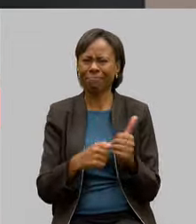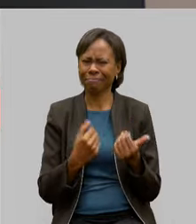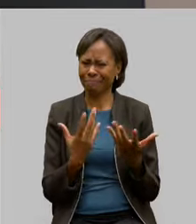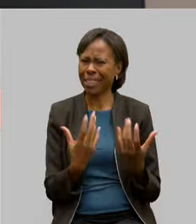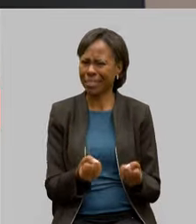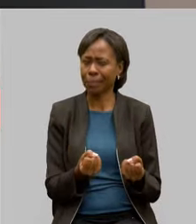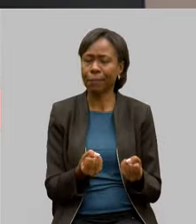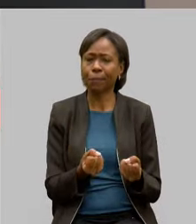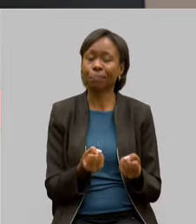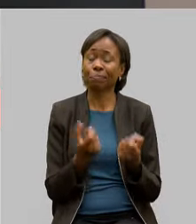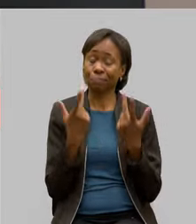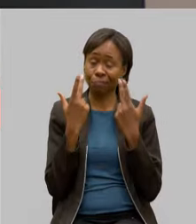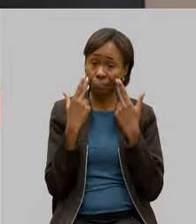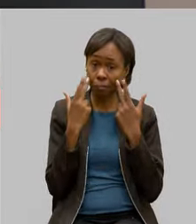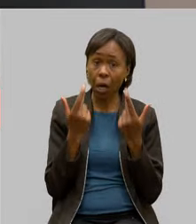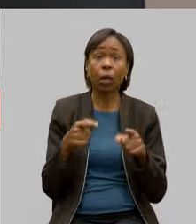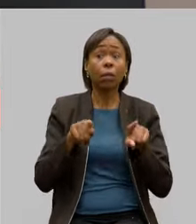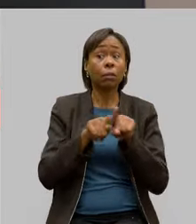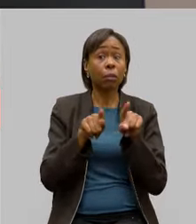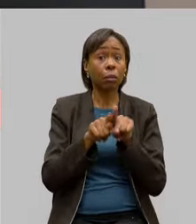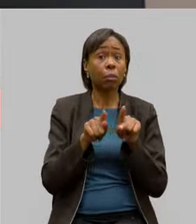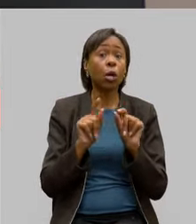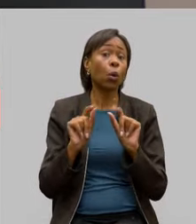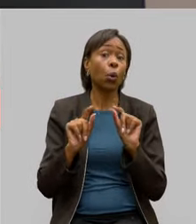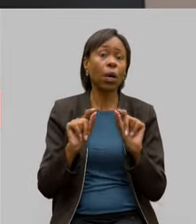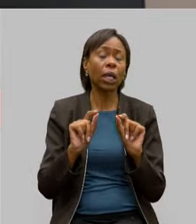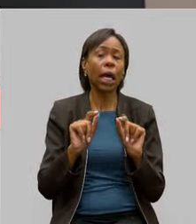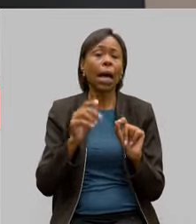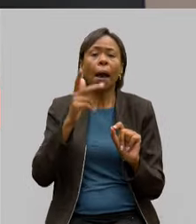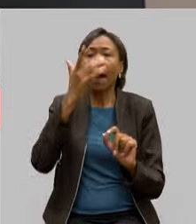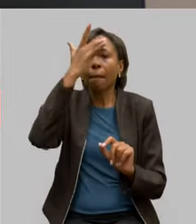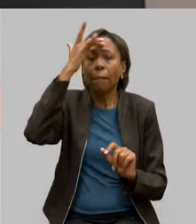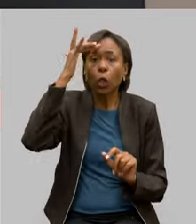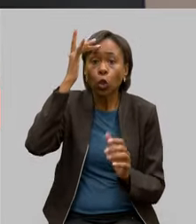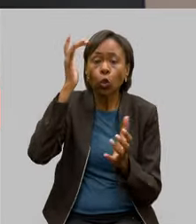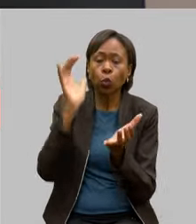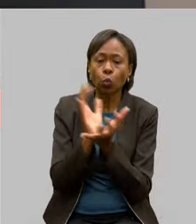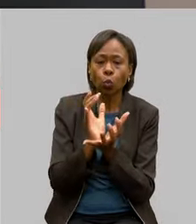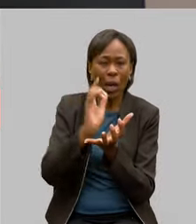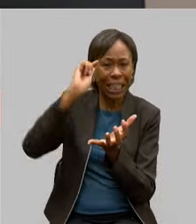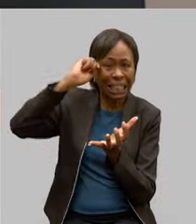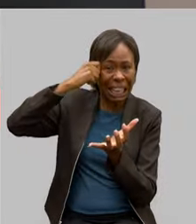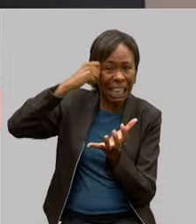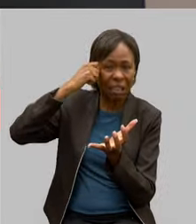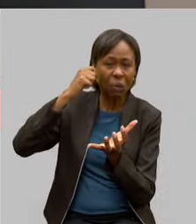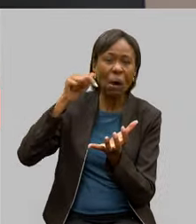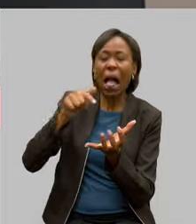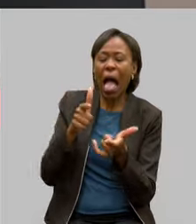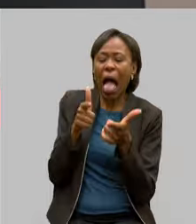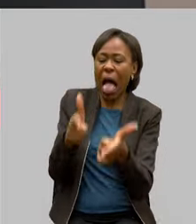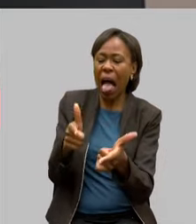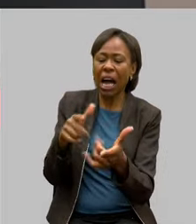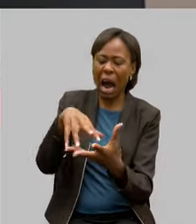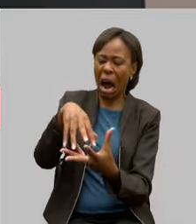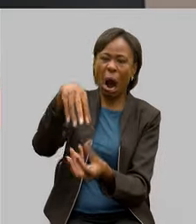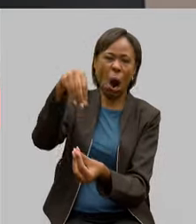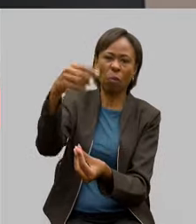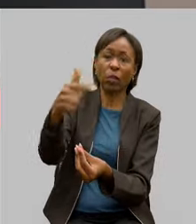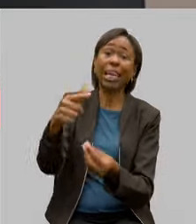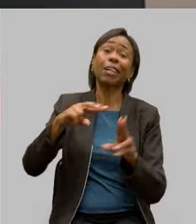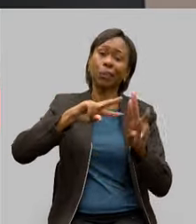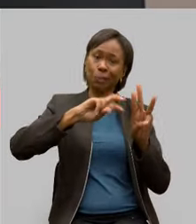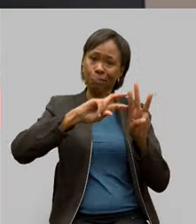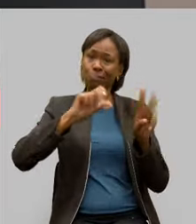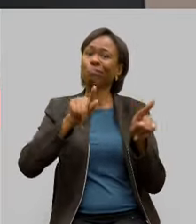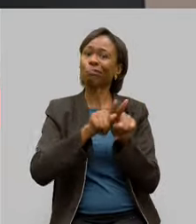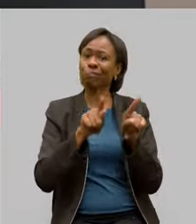também era considerado sem alma né tanto o povo negro quanto o povo indígena que aqui vivia então